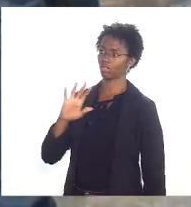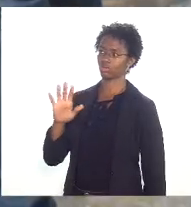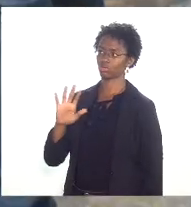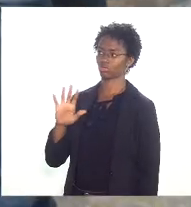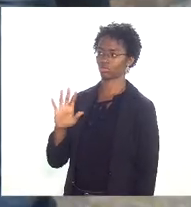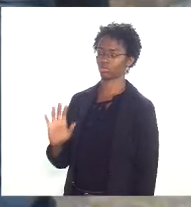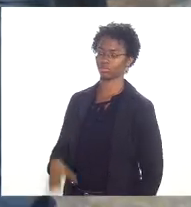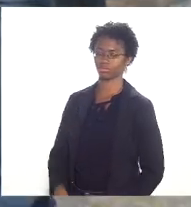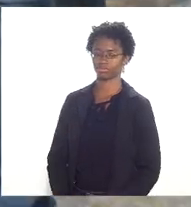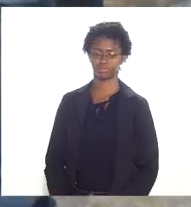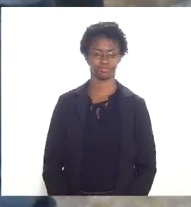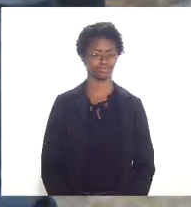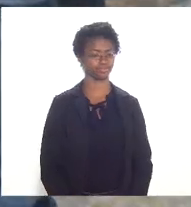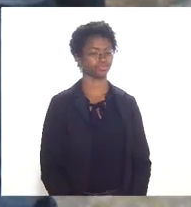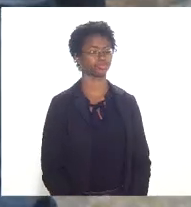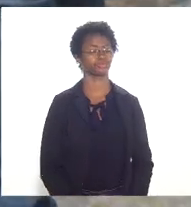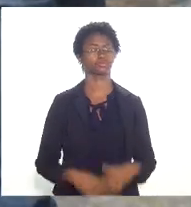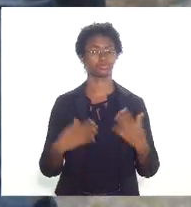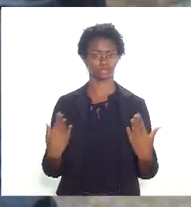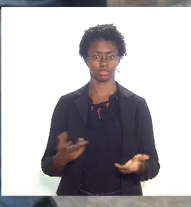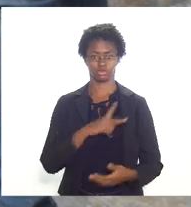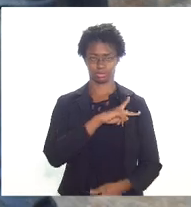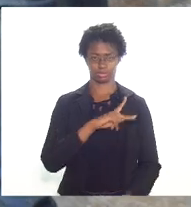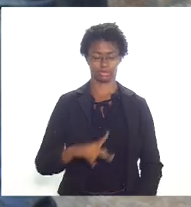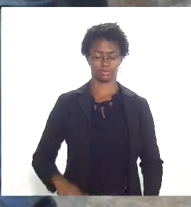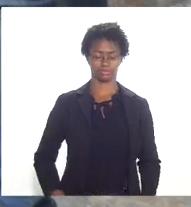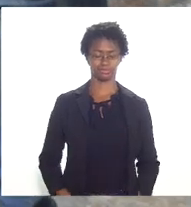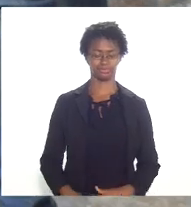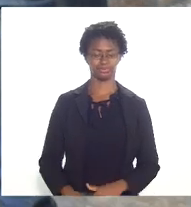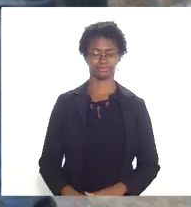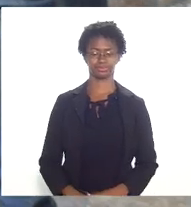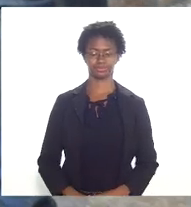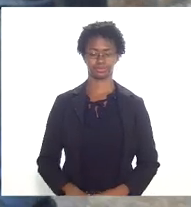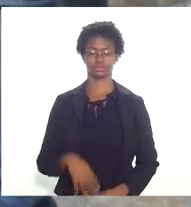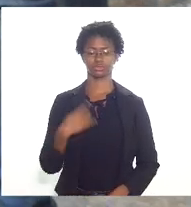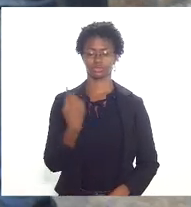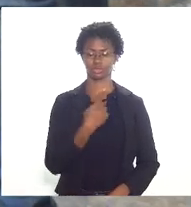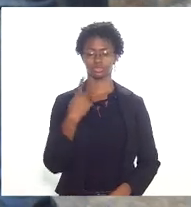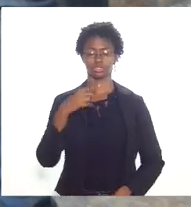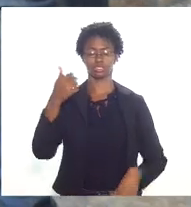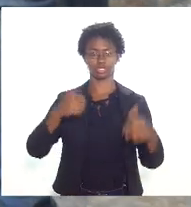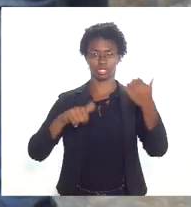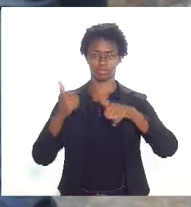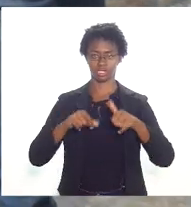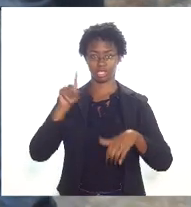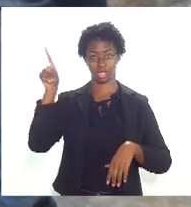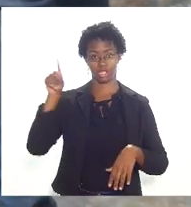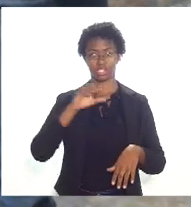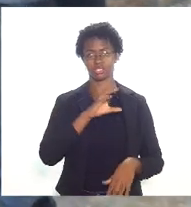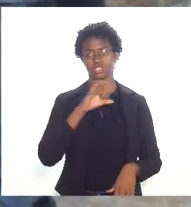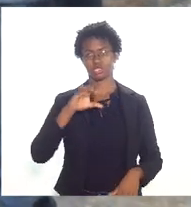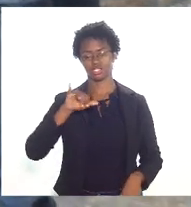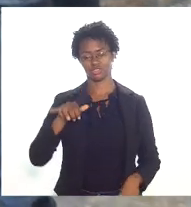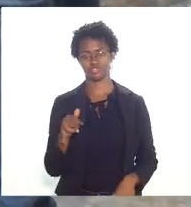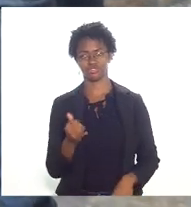possível seu presidente essa fizemos uma análise na ccj